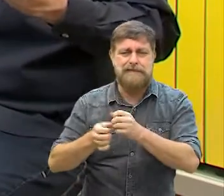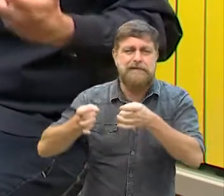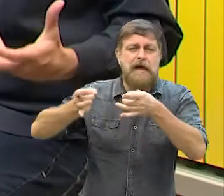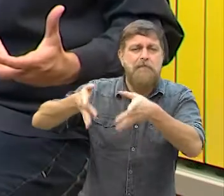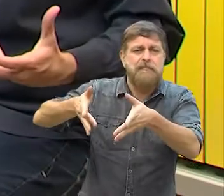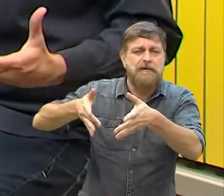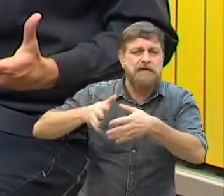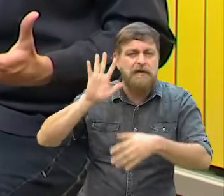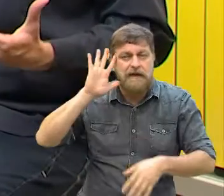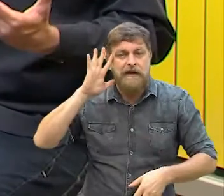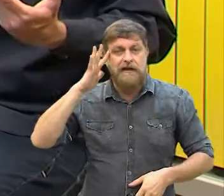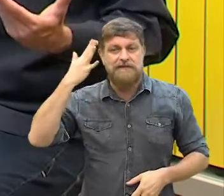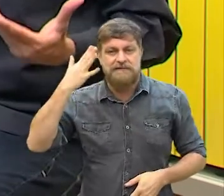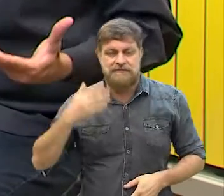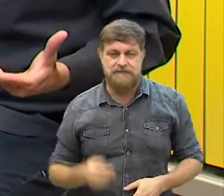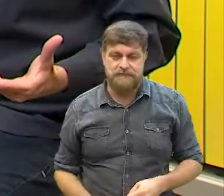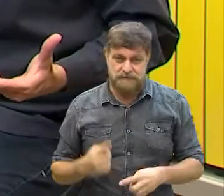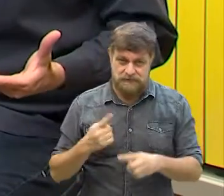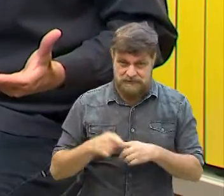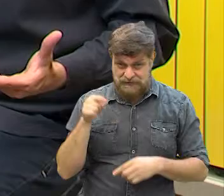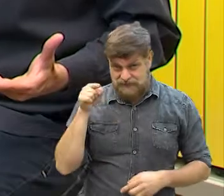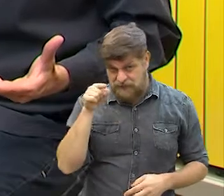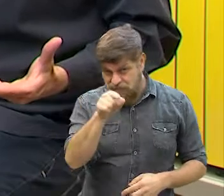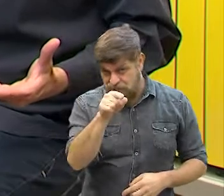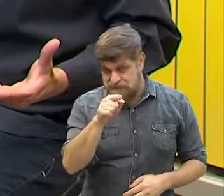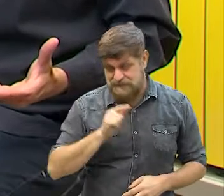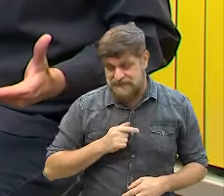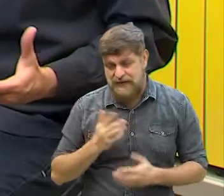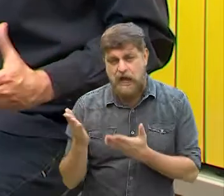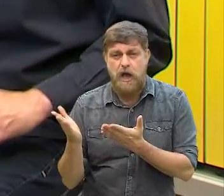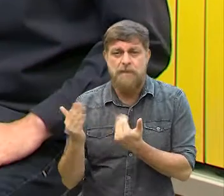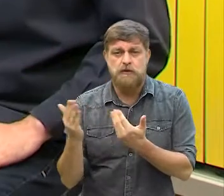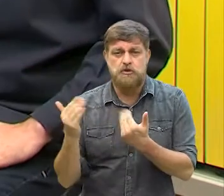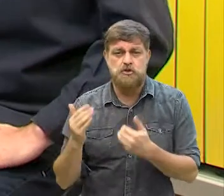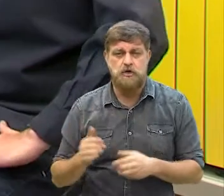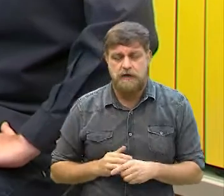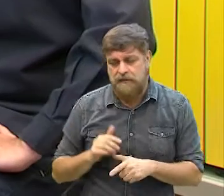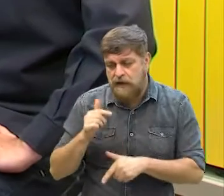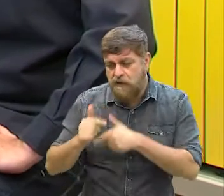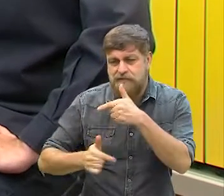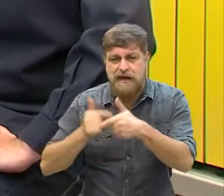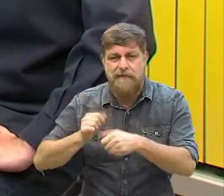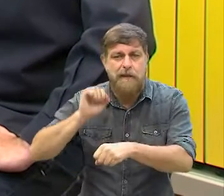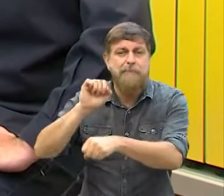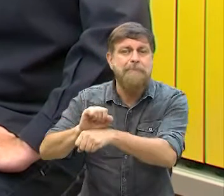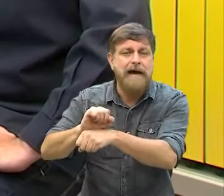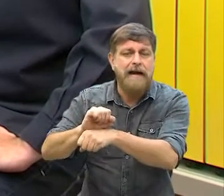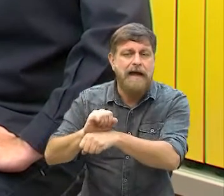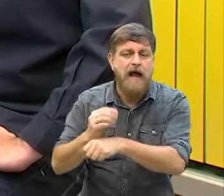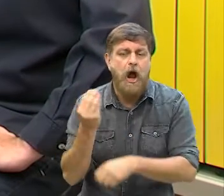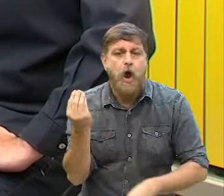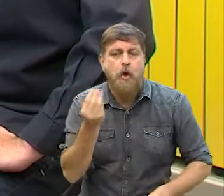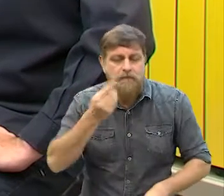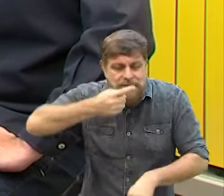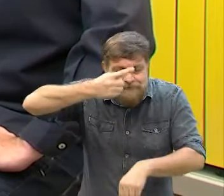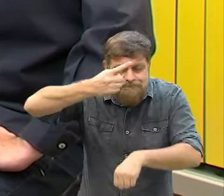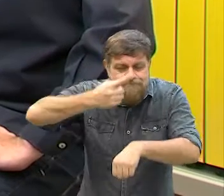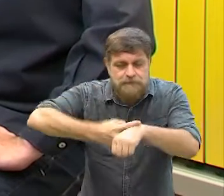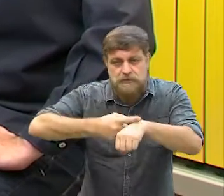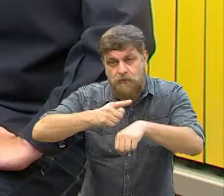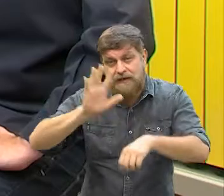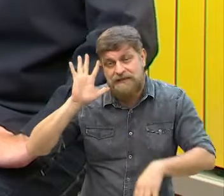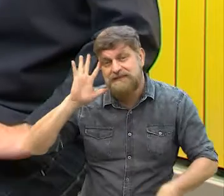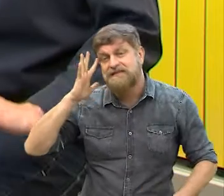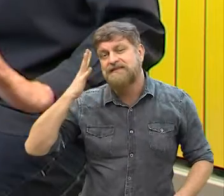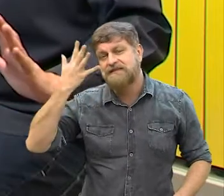essa tomada de decisão, já que novamente você era muito nova para interromper uma carreira? Como é que foi esse momento e